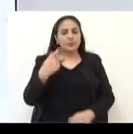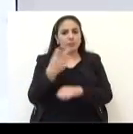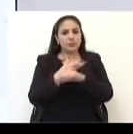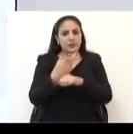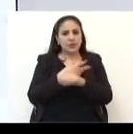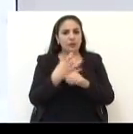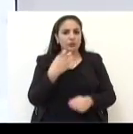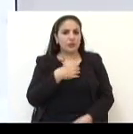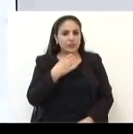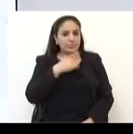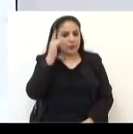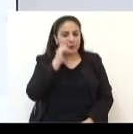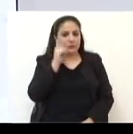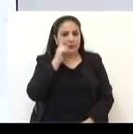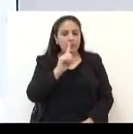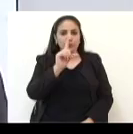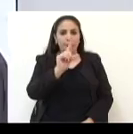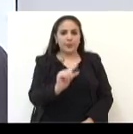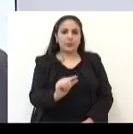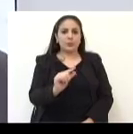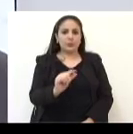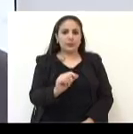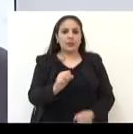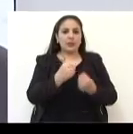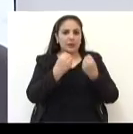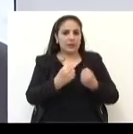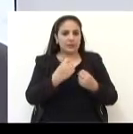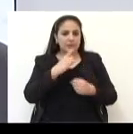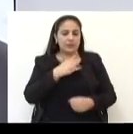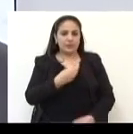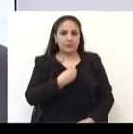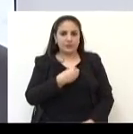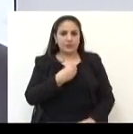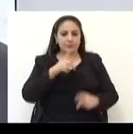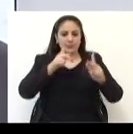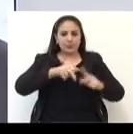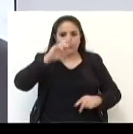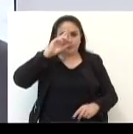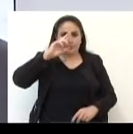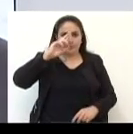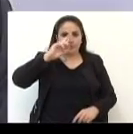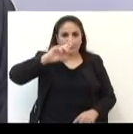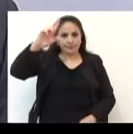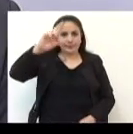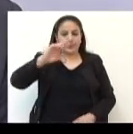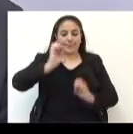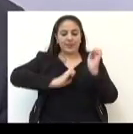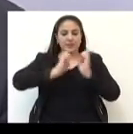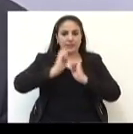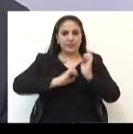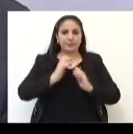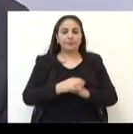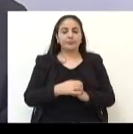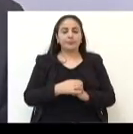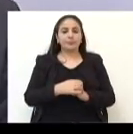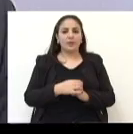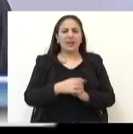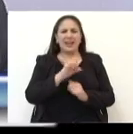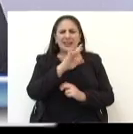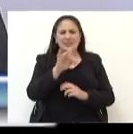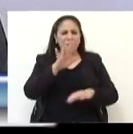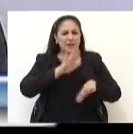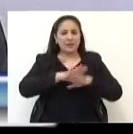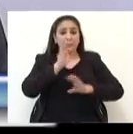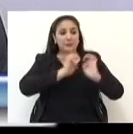buscar alternativas para reduzir a sobrecarga que estaria em cima dos empresários. Cada vez as empresas